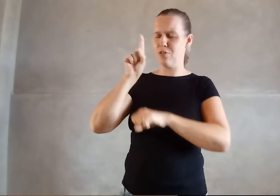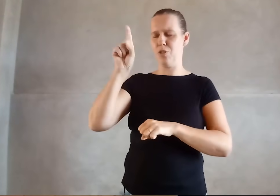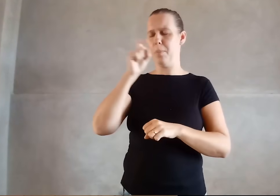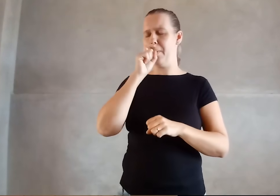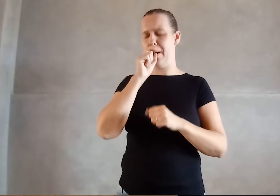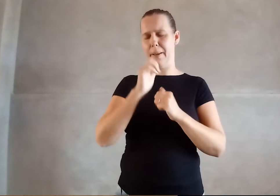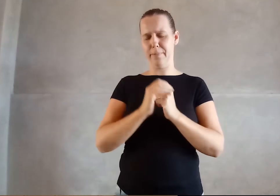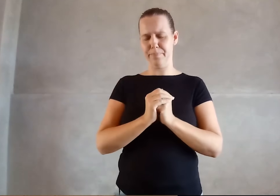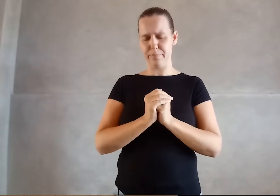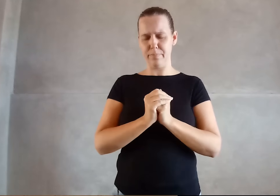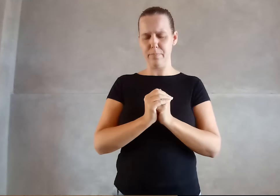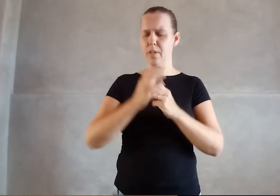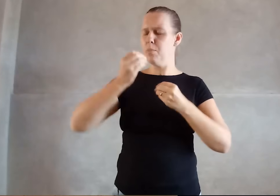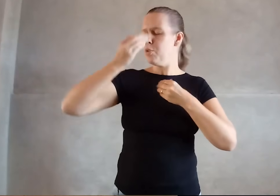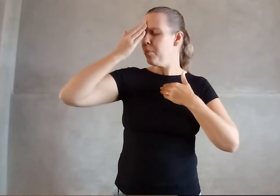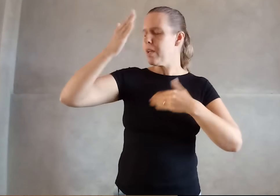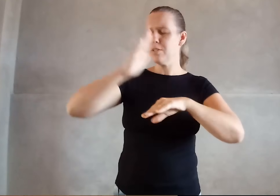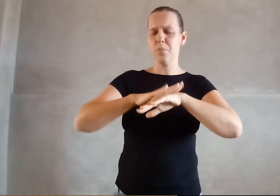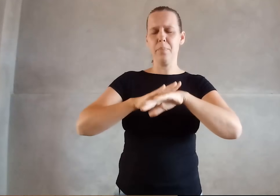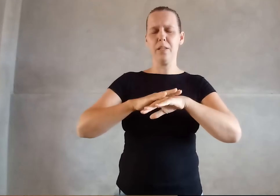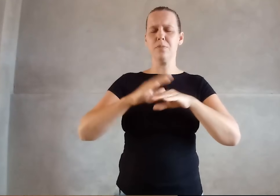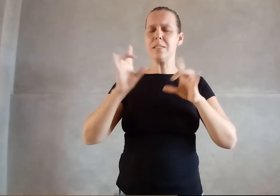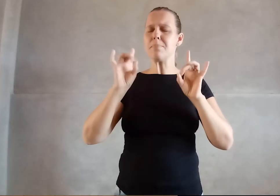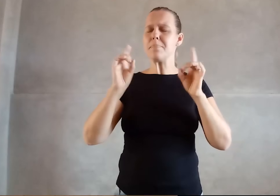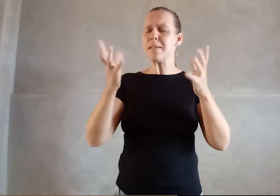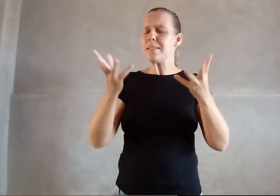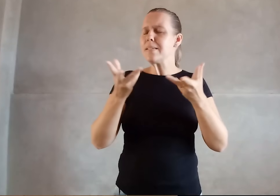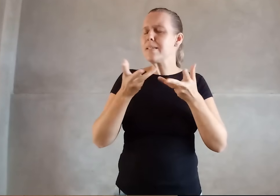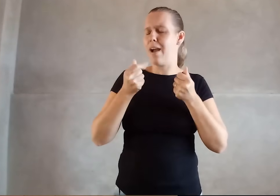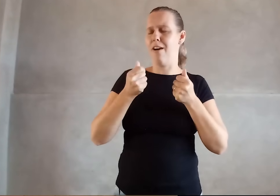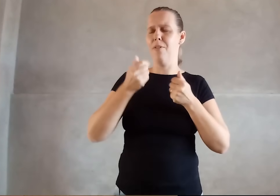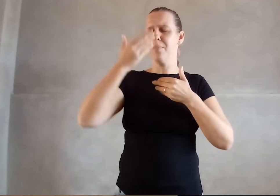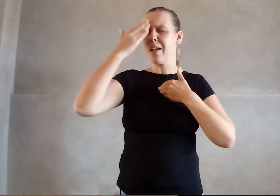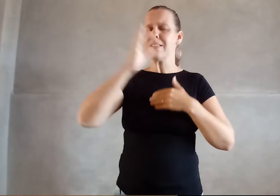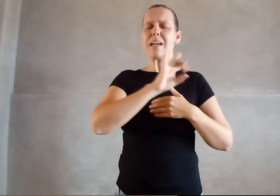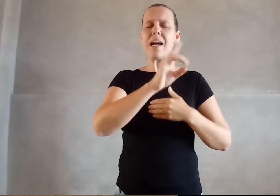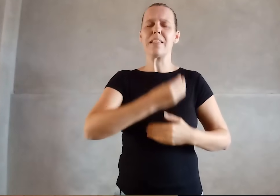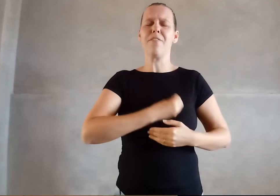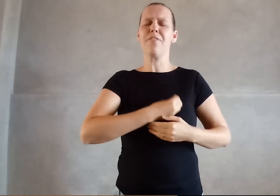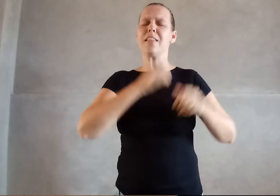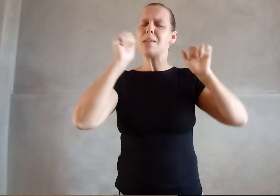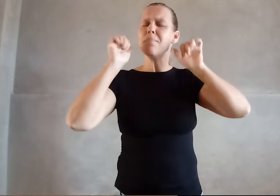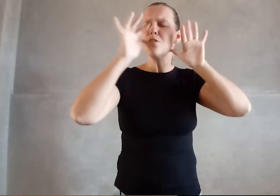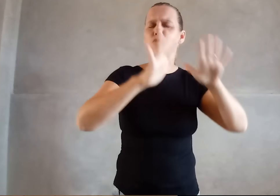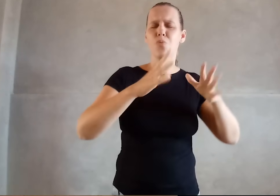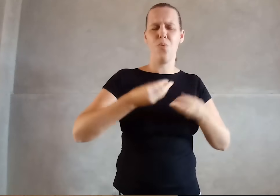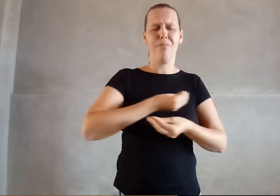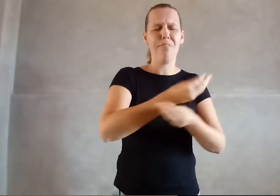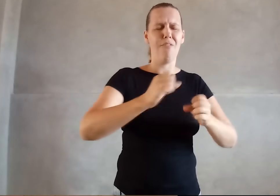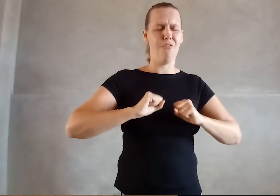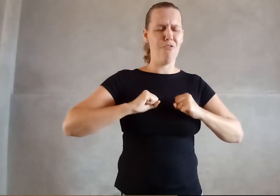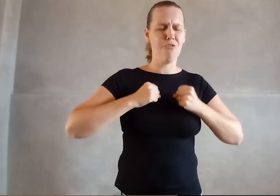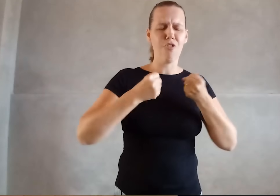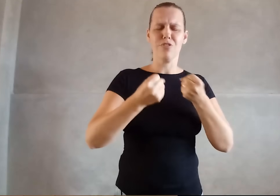vida. Abençoa onde elas estão agora. Fortaleça-os, Pai. Dá-lhes ânimo, mente e